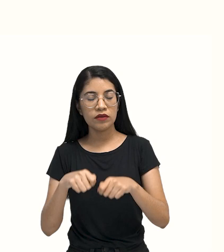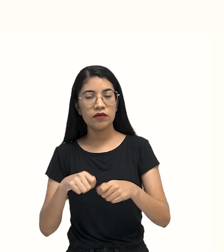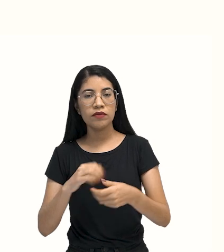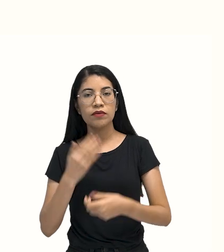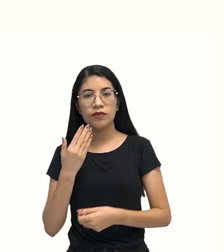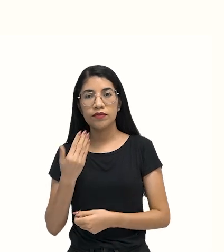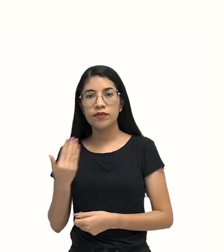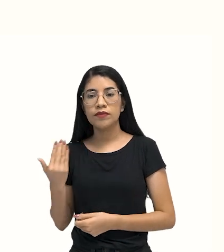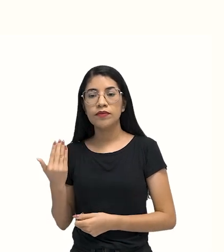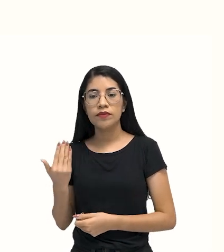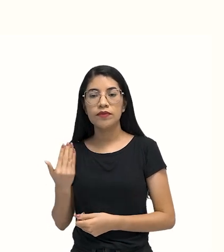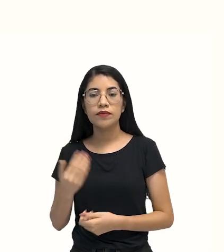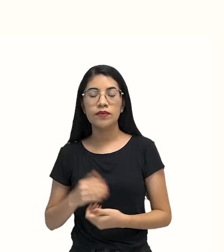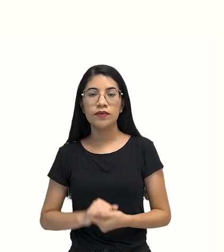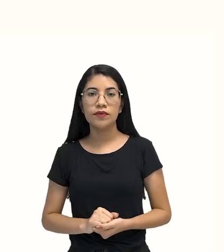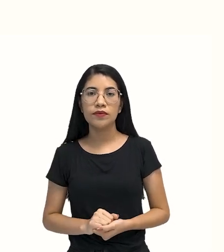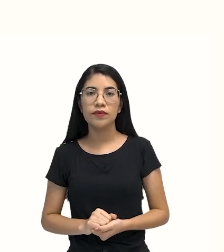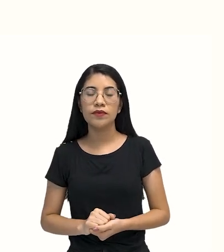Beleza?